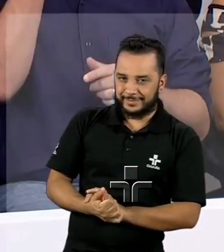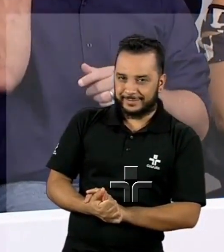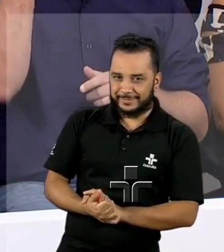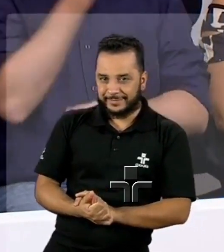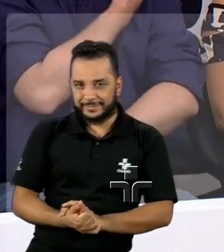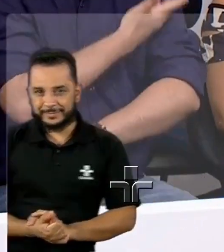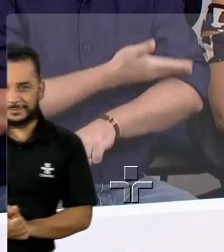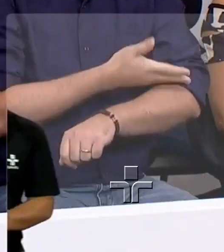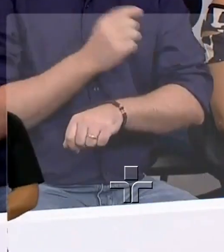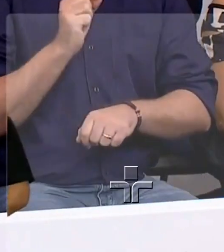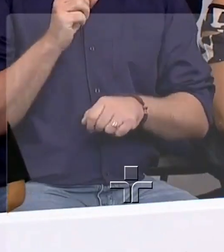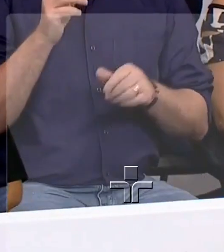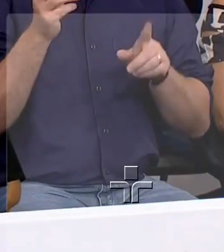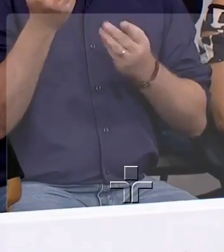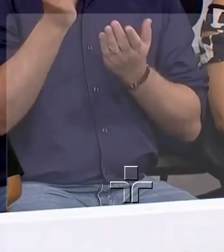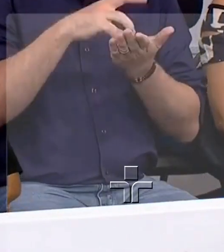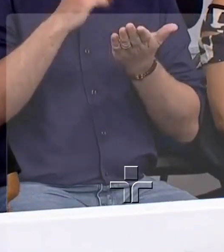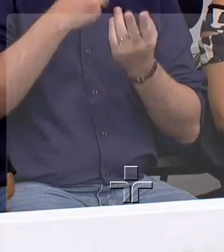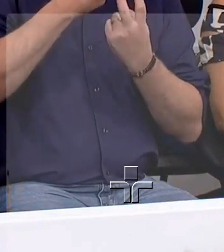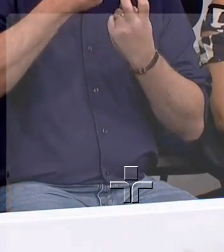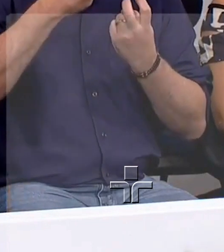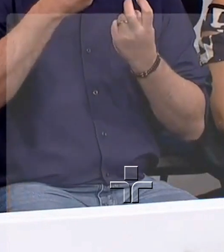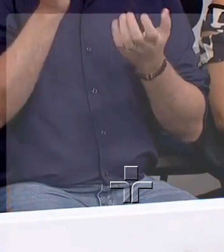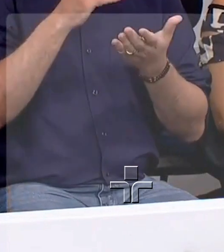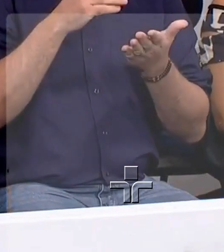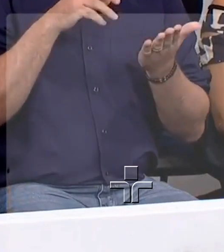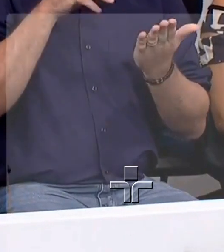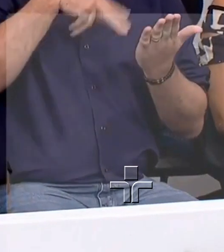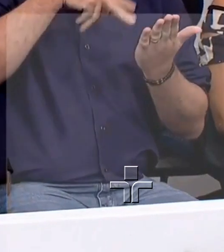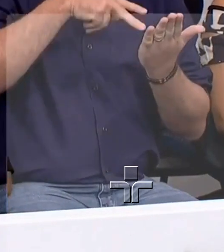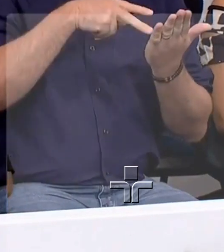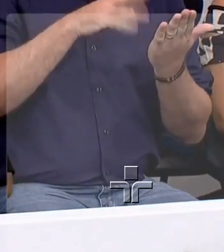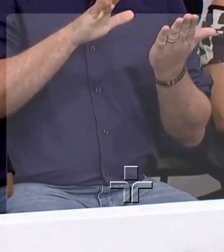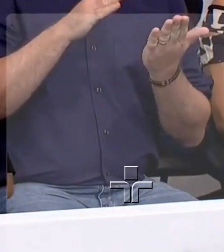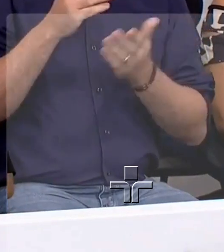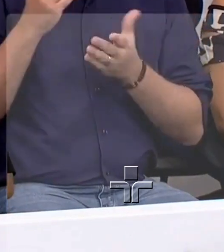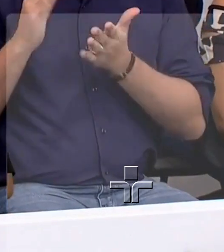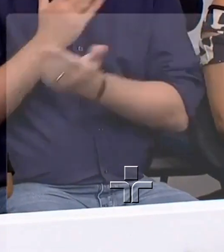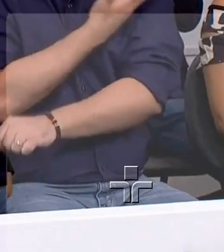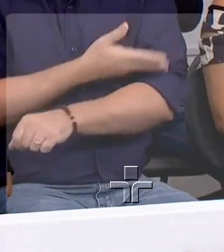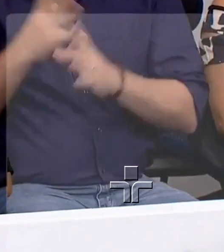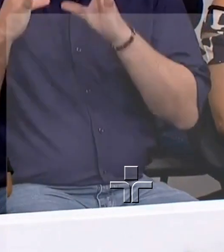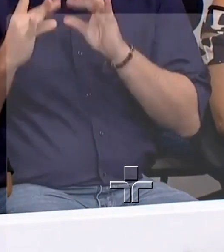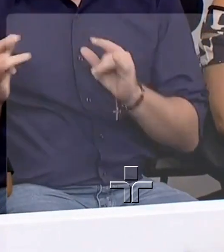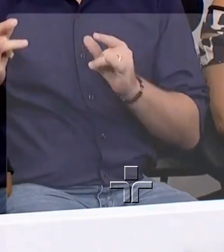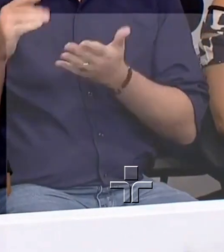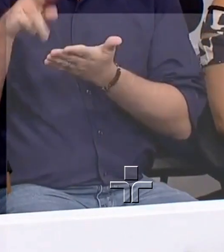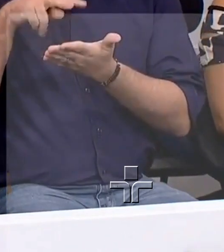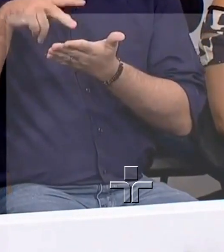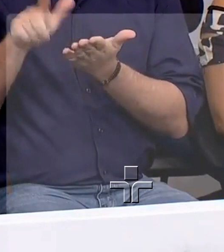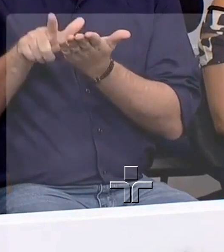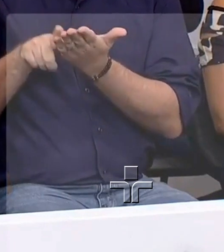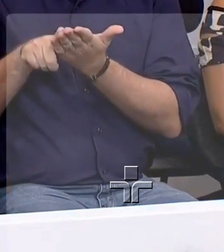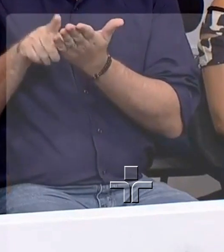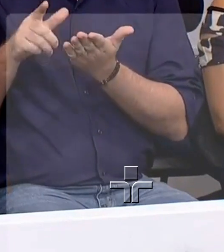Pensando nas tecnologias, nos aplicativos e pensando que o uso dos aplicativos pode ser uma ameaça para o hábito